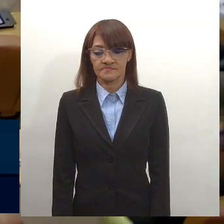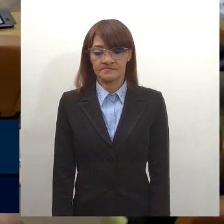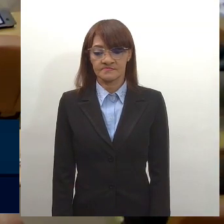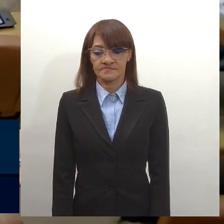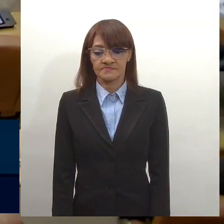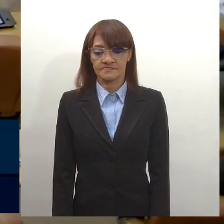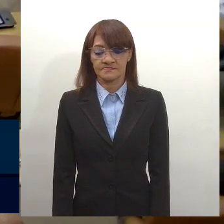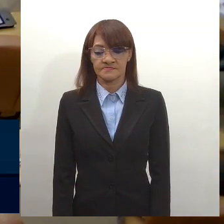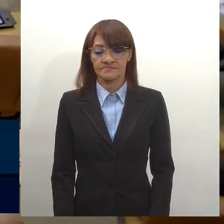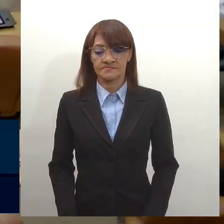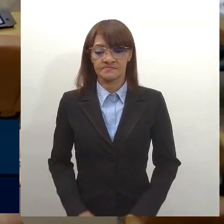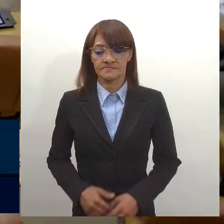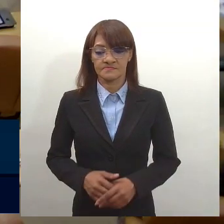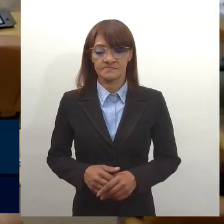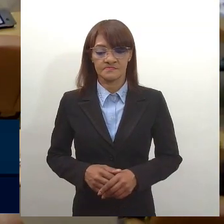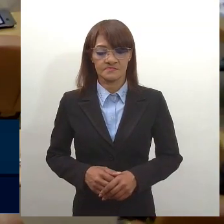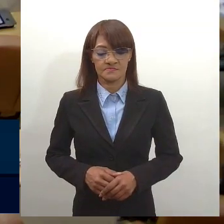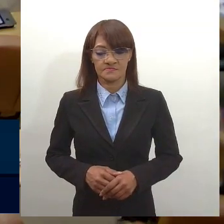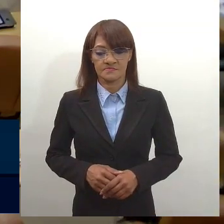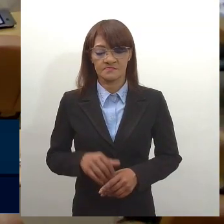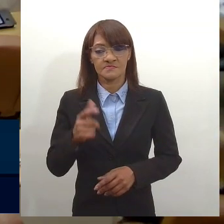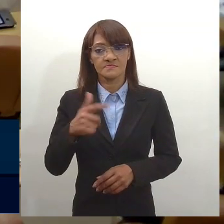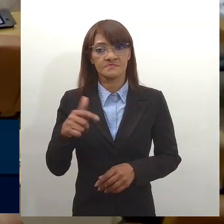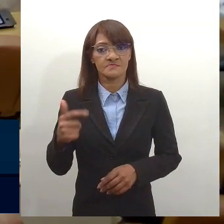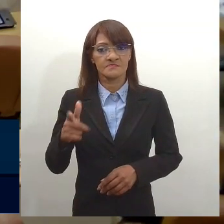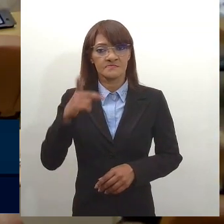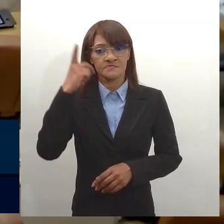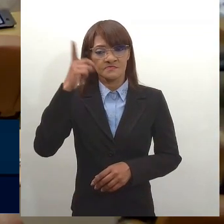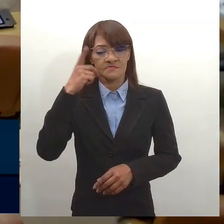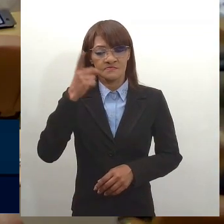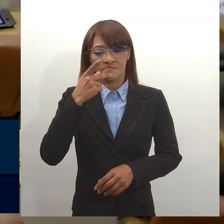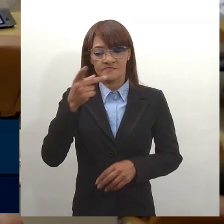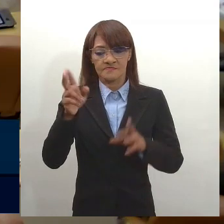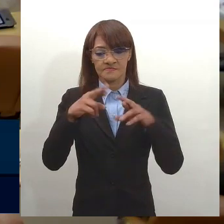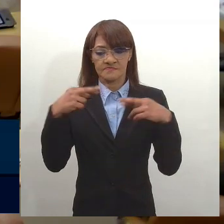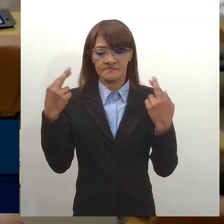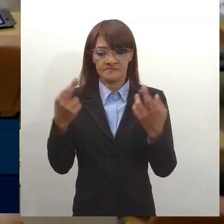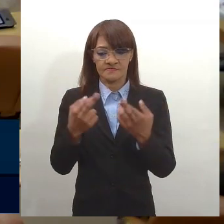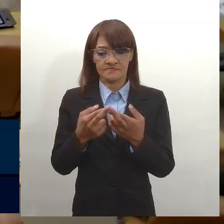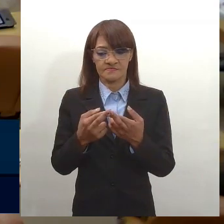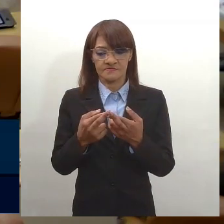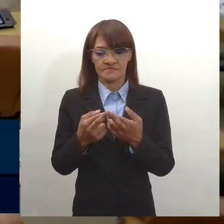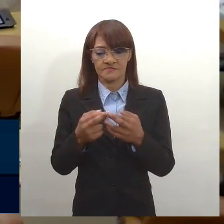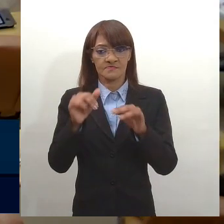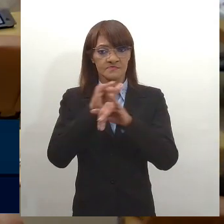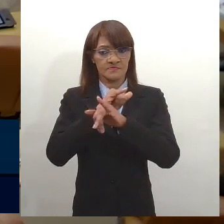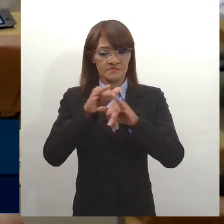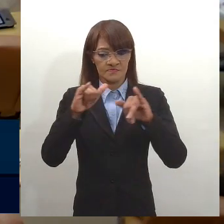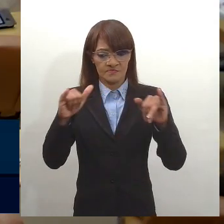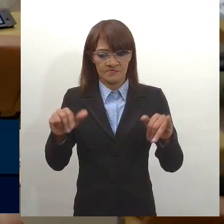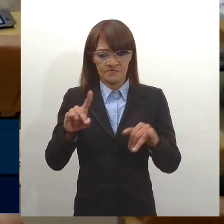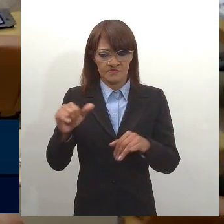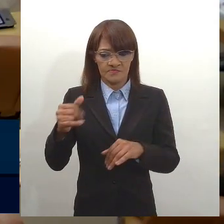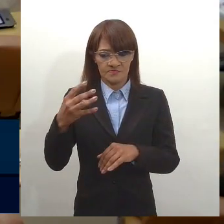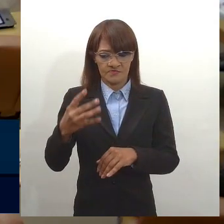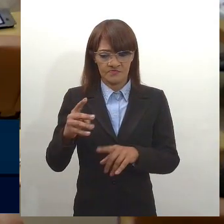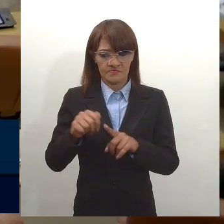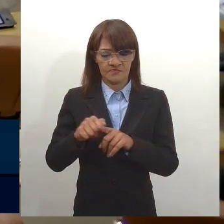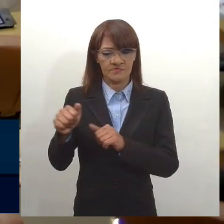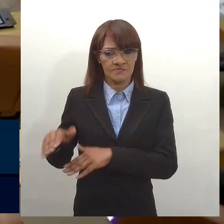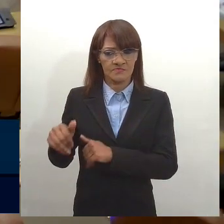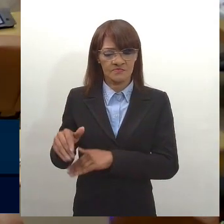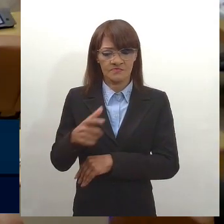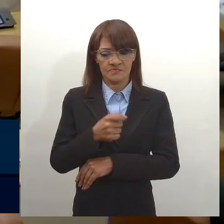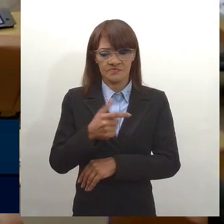Não há mais oradores inscritos no grande expediente. Comunicamos que no dia 4 de setembro de 2023, segunda-feira,